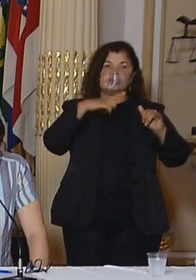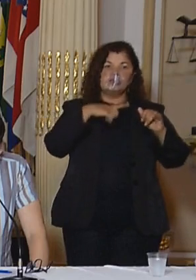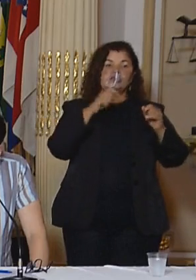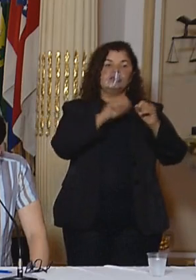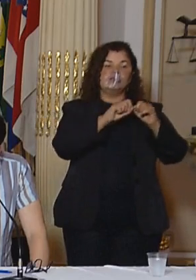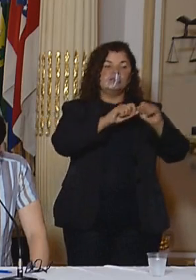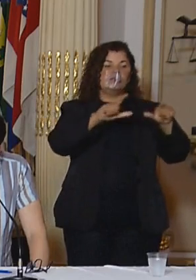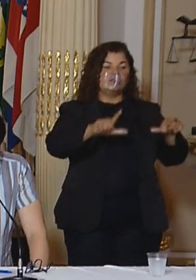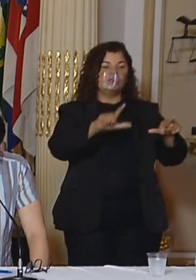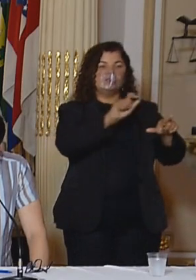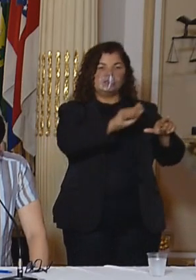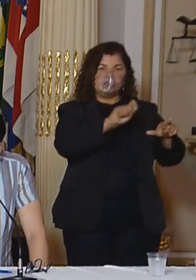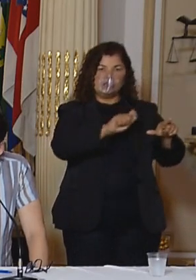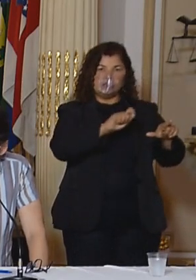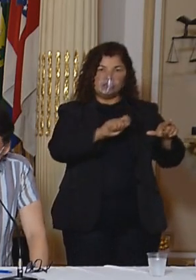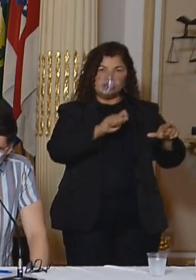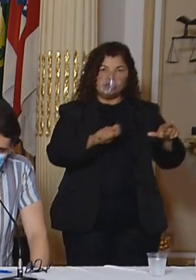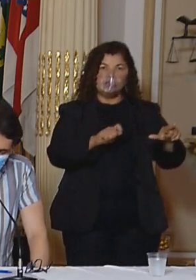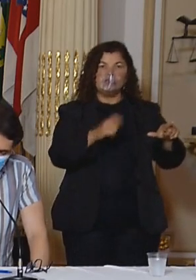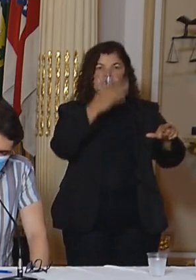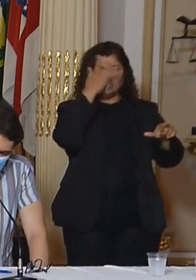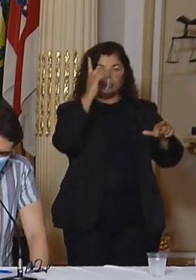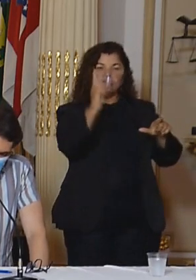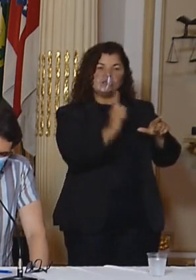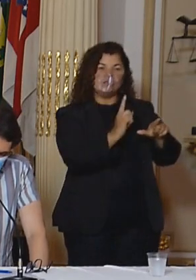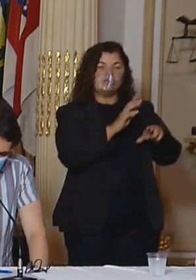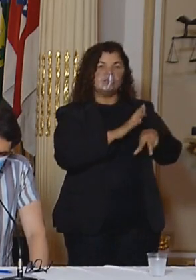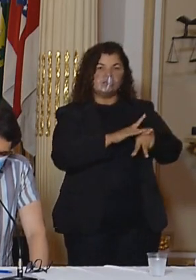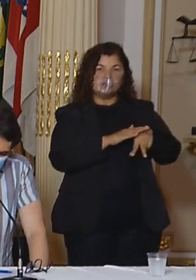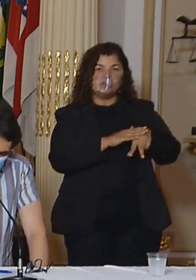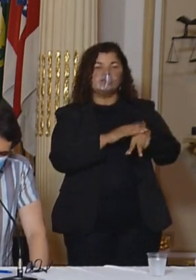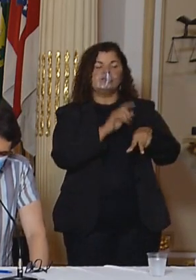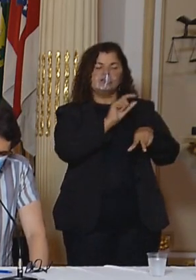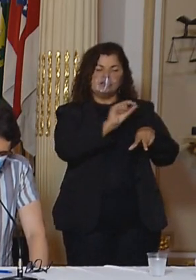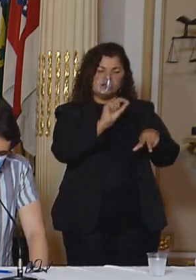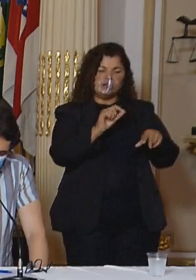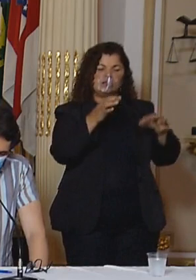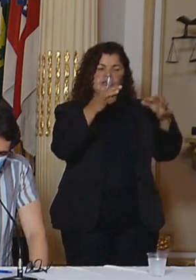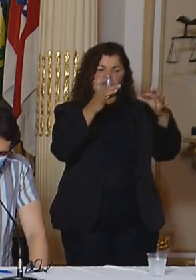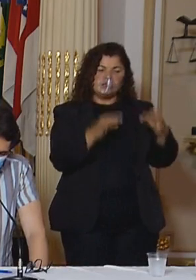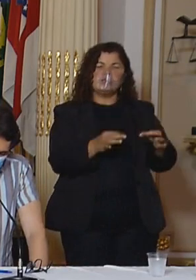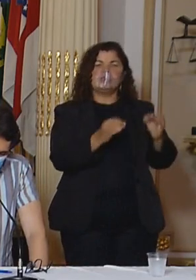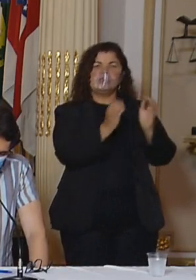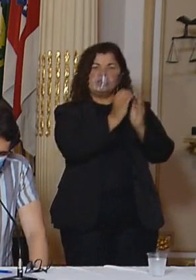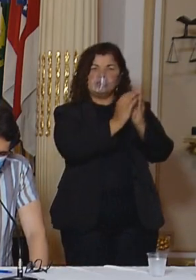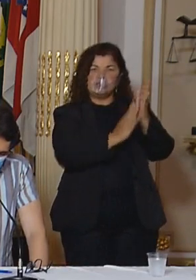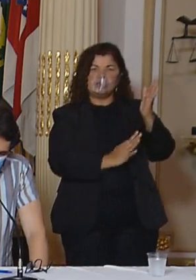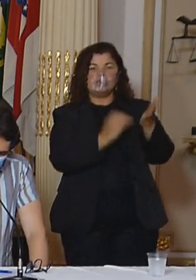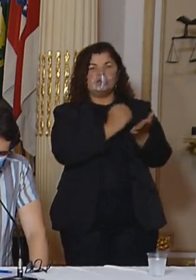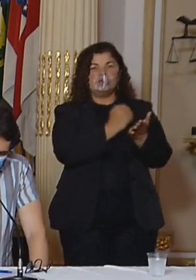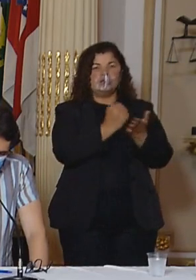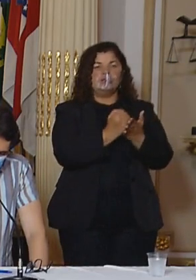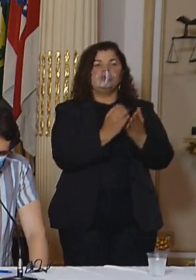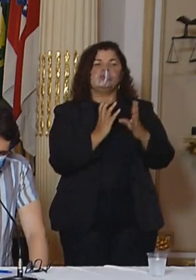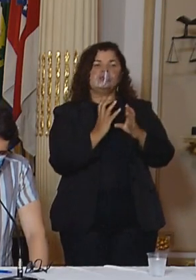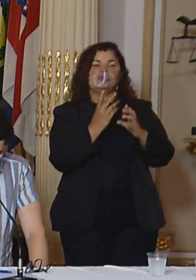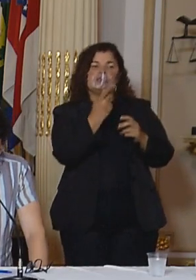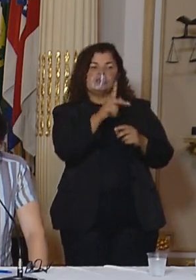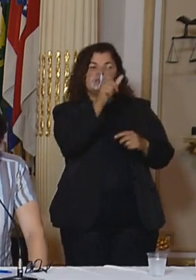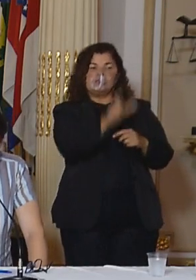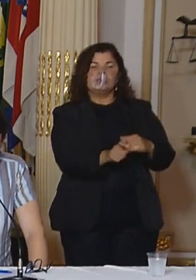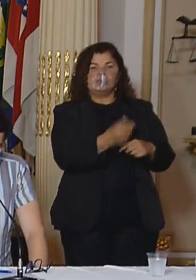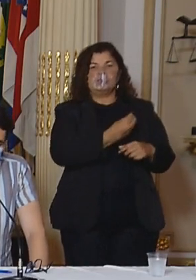notificação para o preenchimento desse campo. Esse documento foi amplamente divulgado aqui na Secretaria de Saúde, documento importante